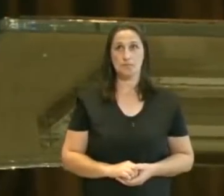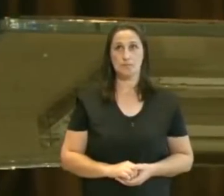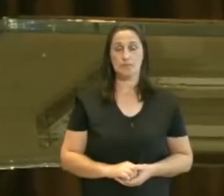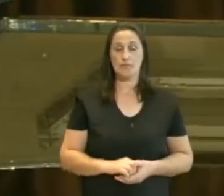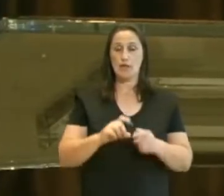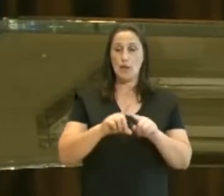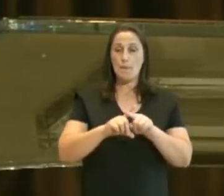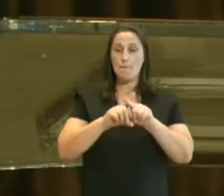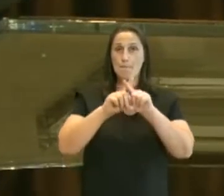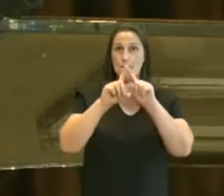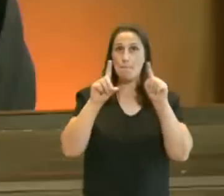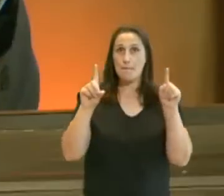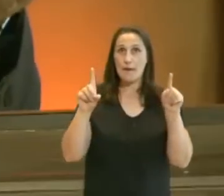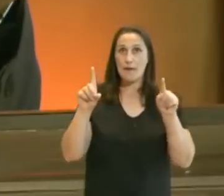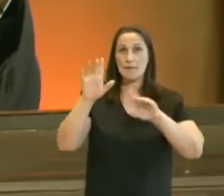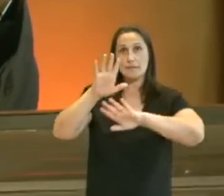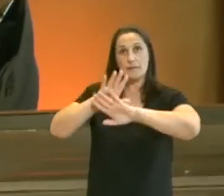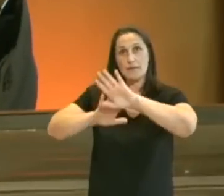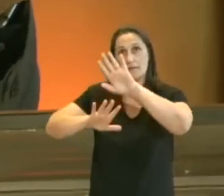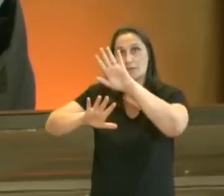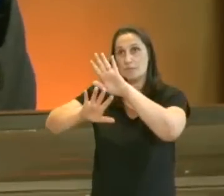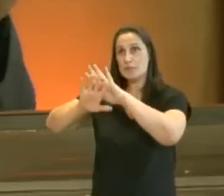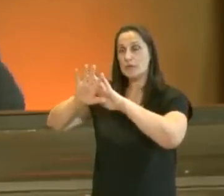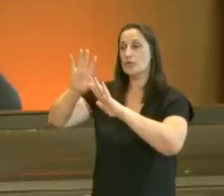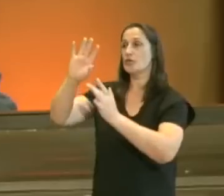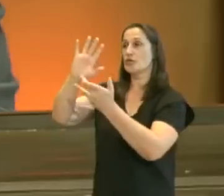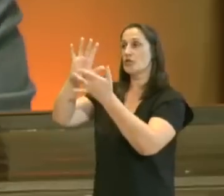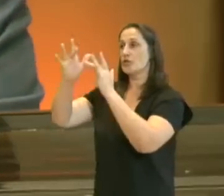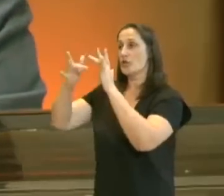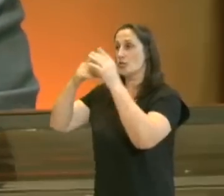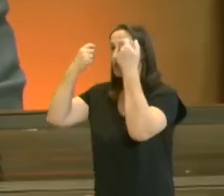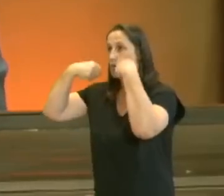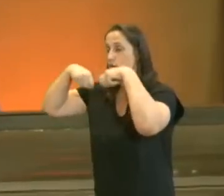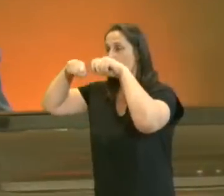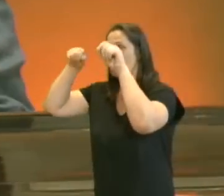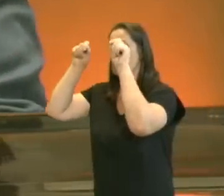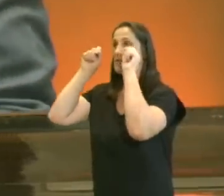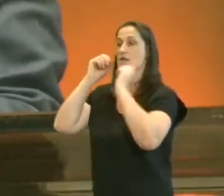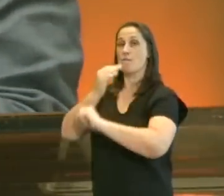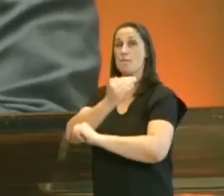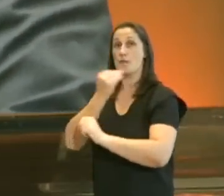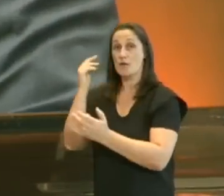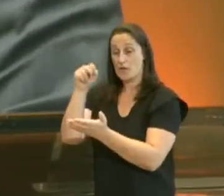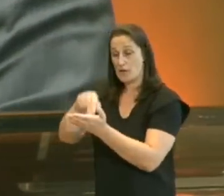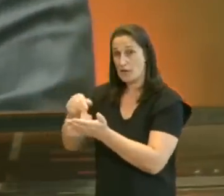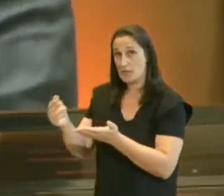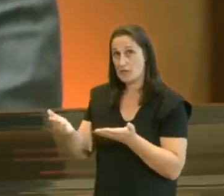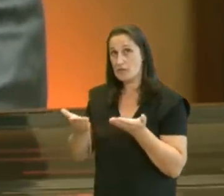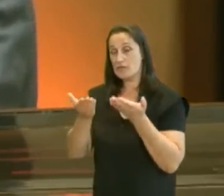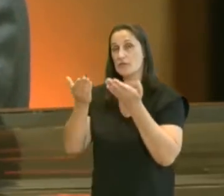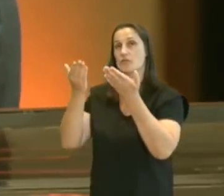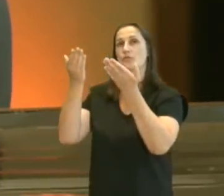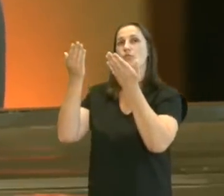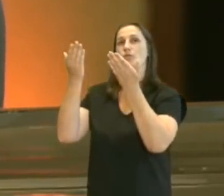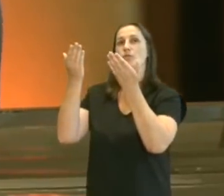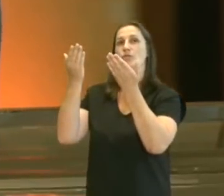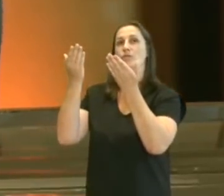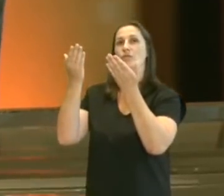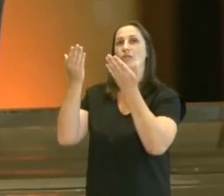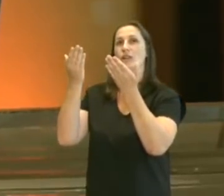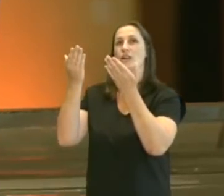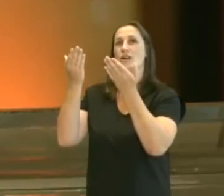Mas nas mãos do Cordeiro de Deus, que morreu e ressuscitou, os selos que fazem